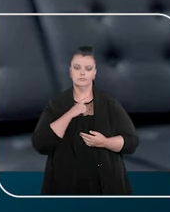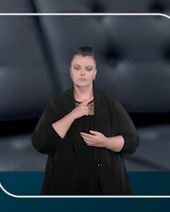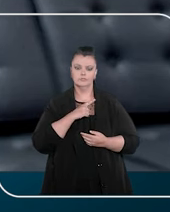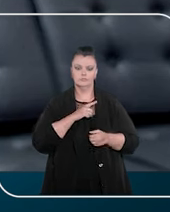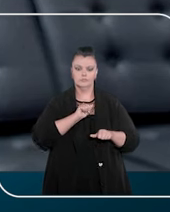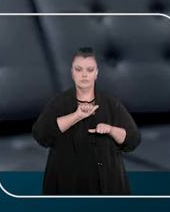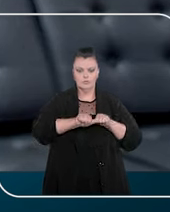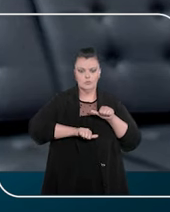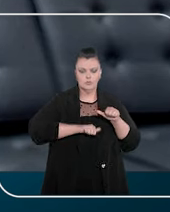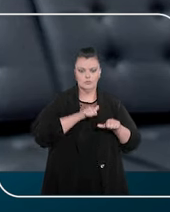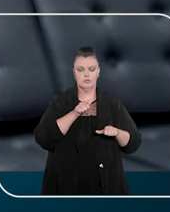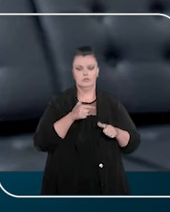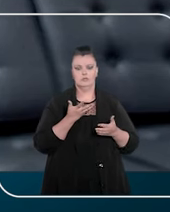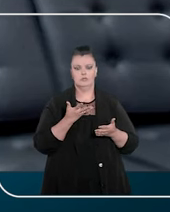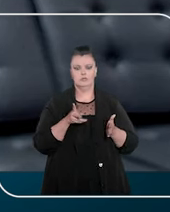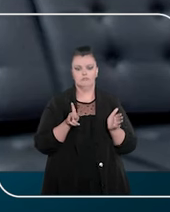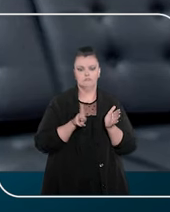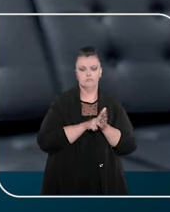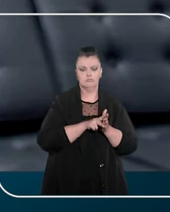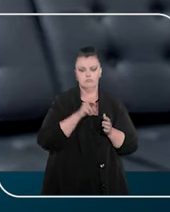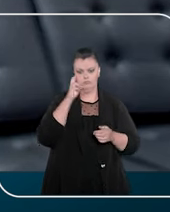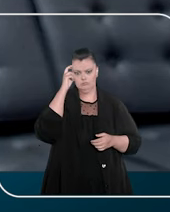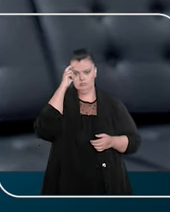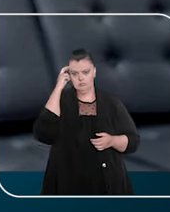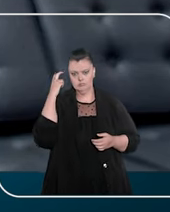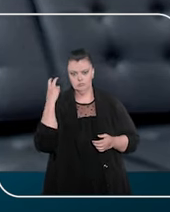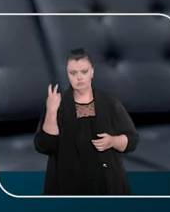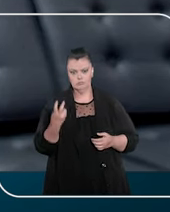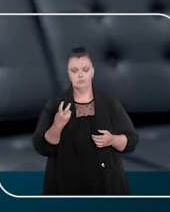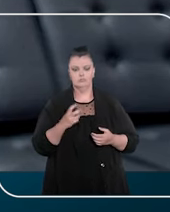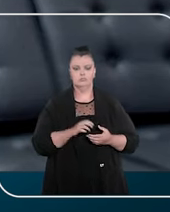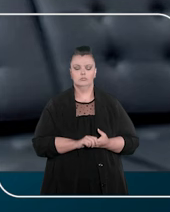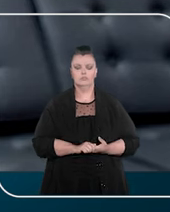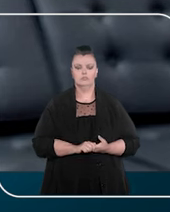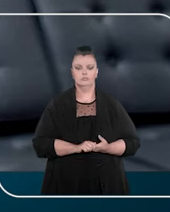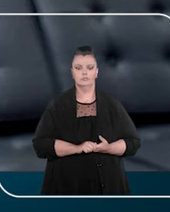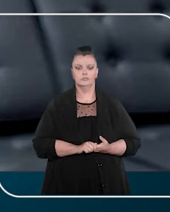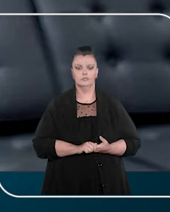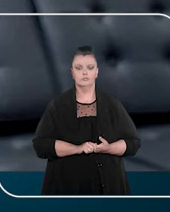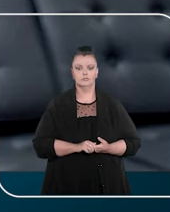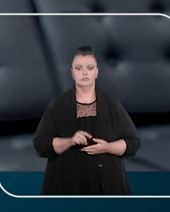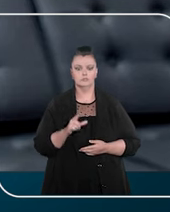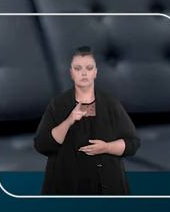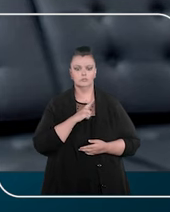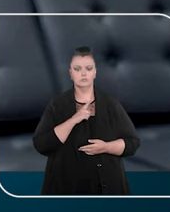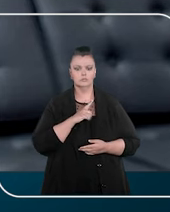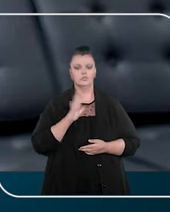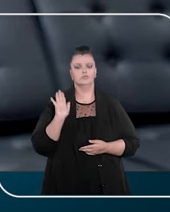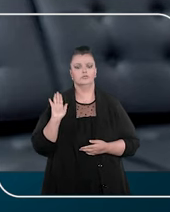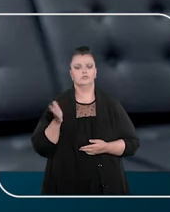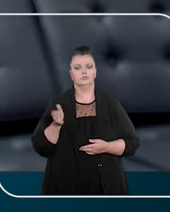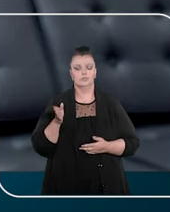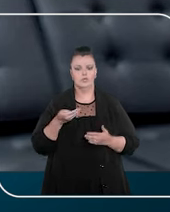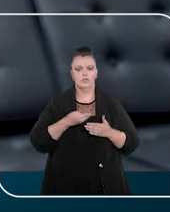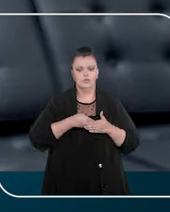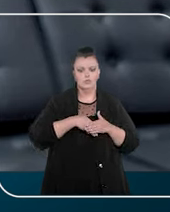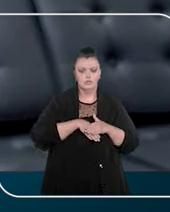uma cultura, demanda tempo. Porque nós somos acostumados a reproduzir